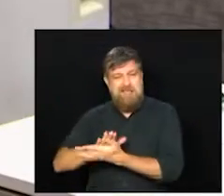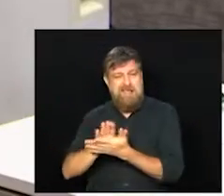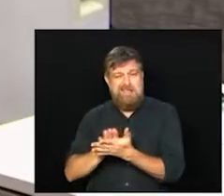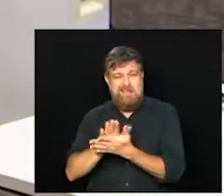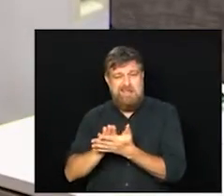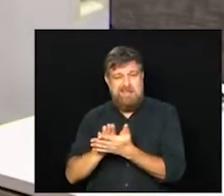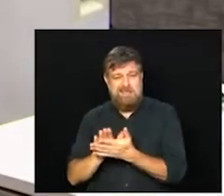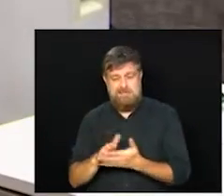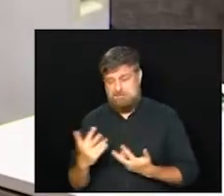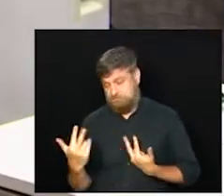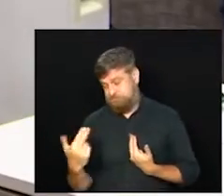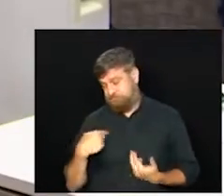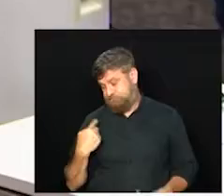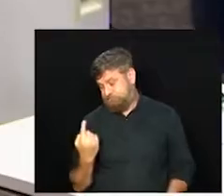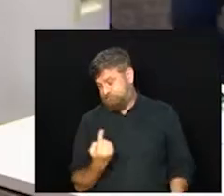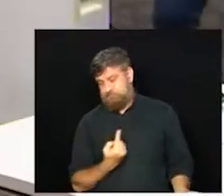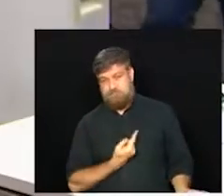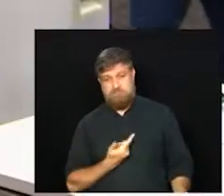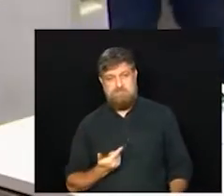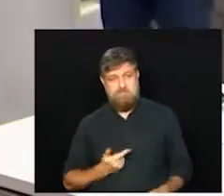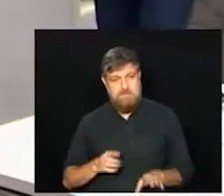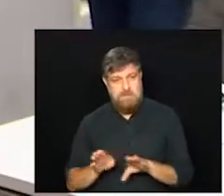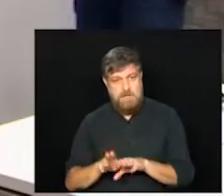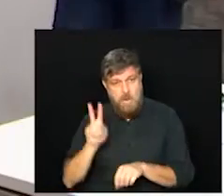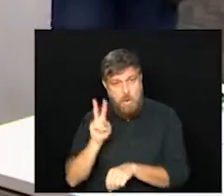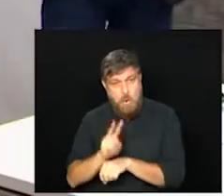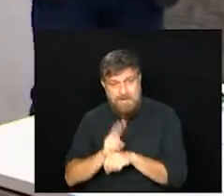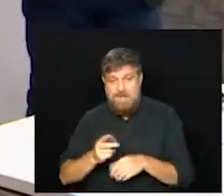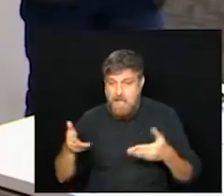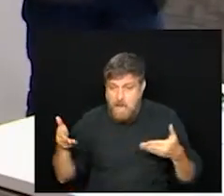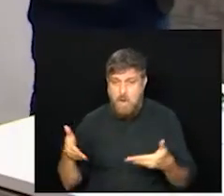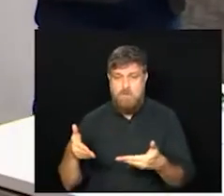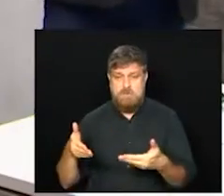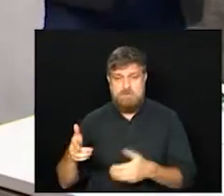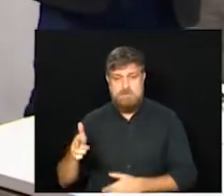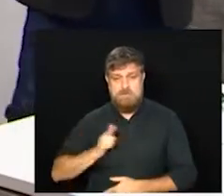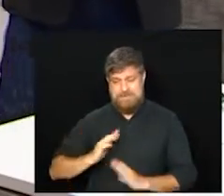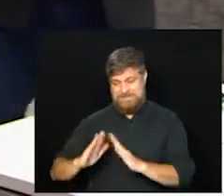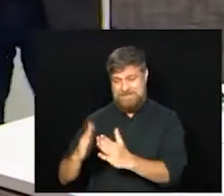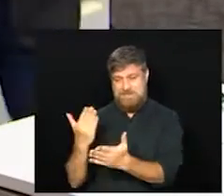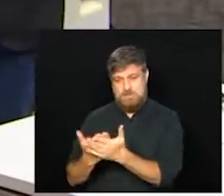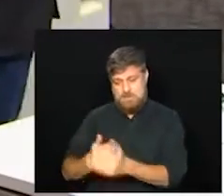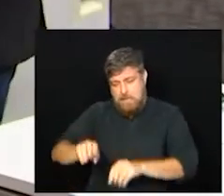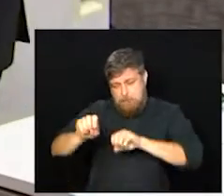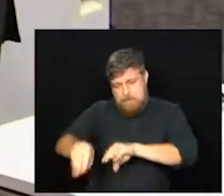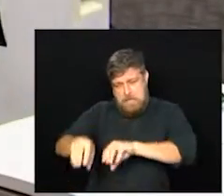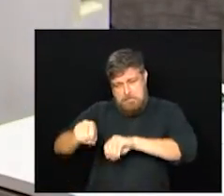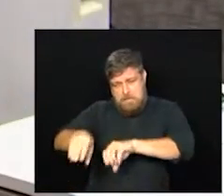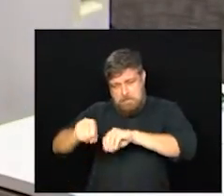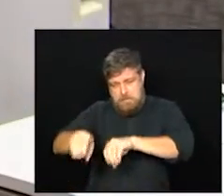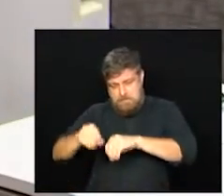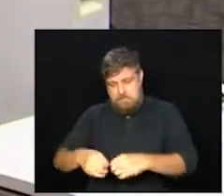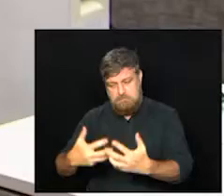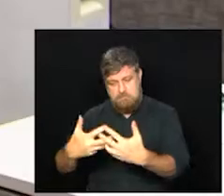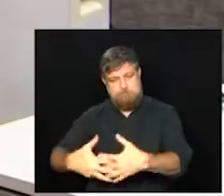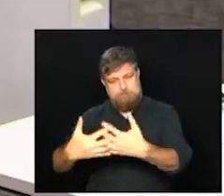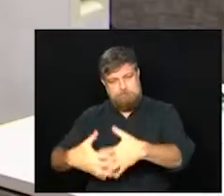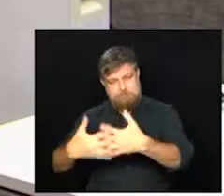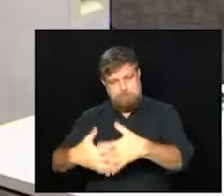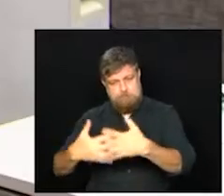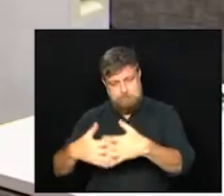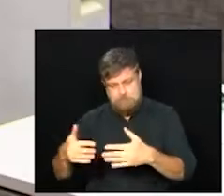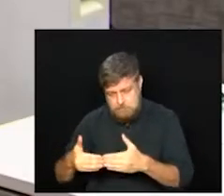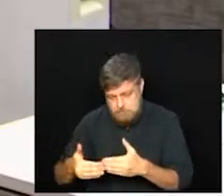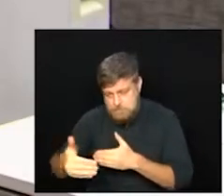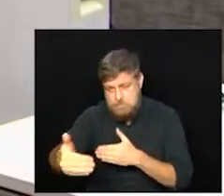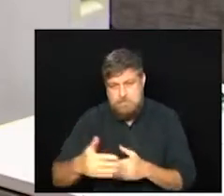protetor. Tá? Então, temos como cuidar hoje. Então, isso daí, se vier da escola, colocar o projeto em pauta nas escolas,